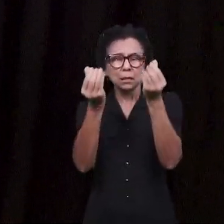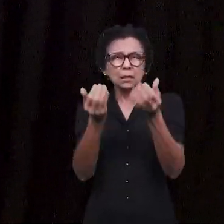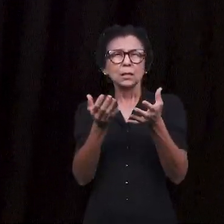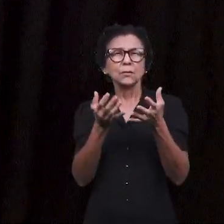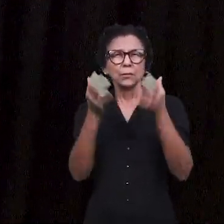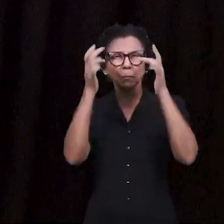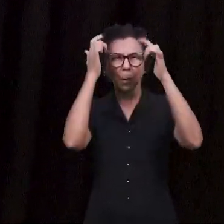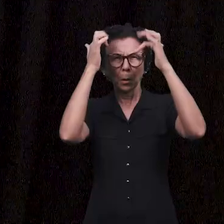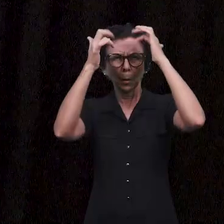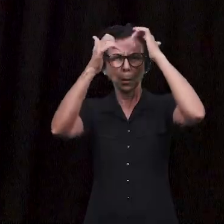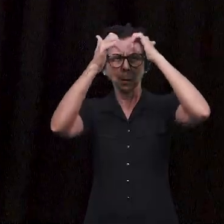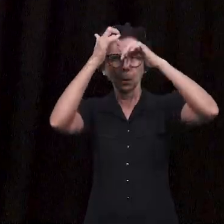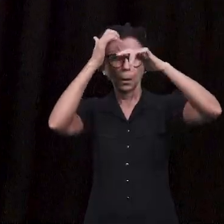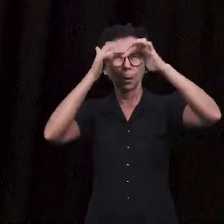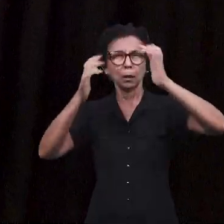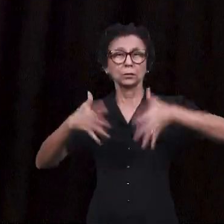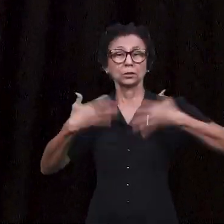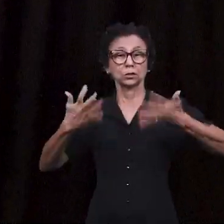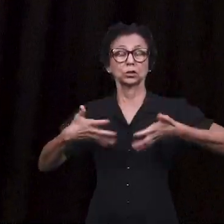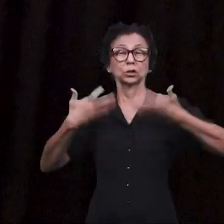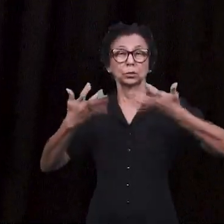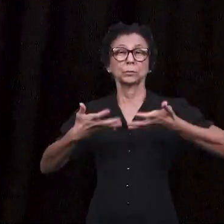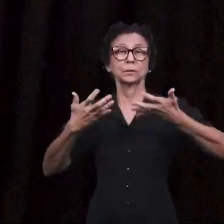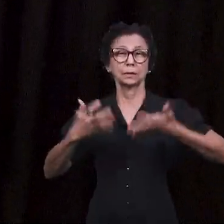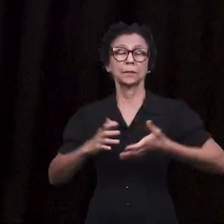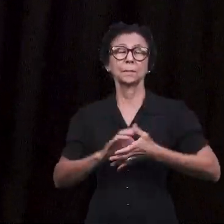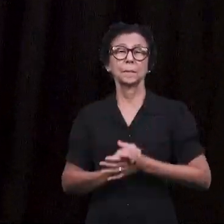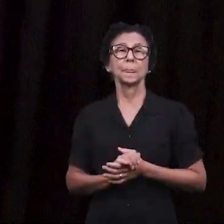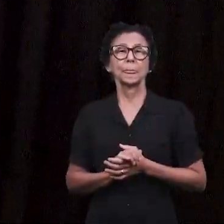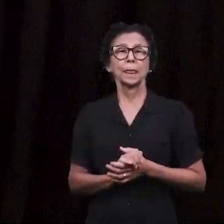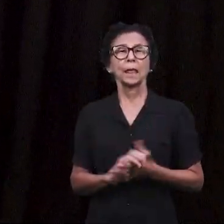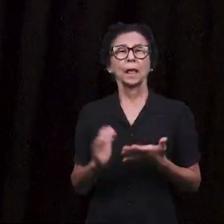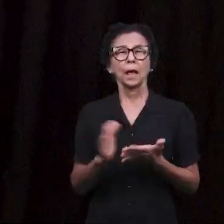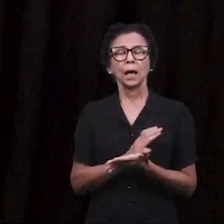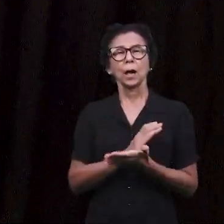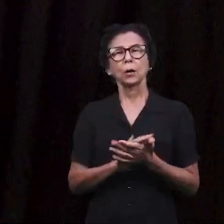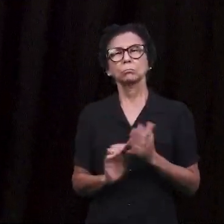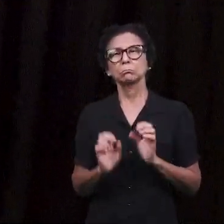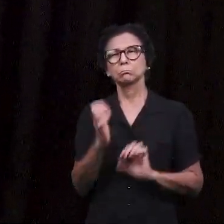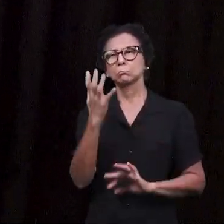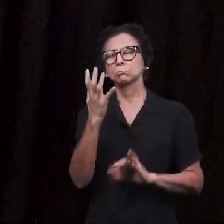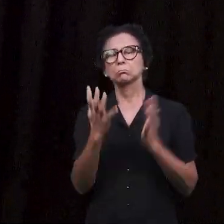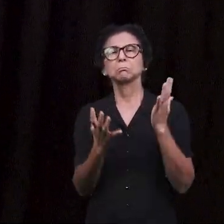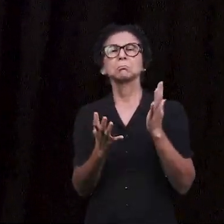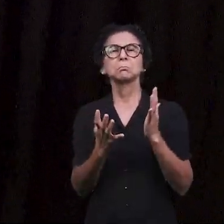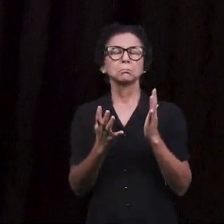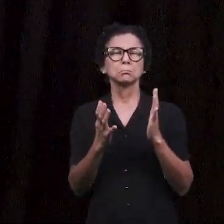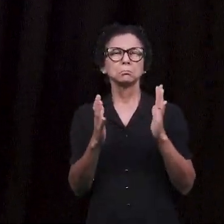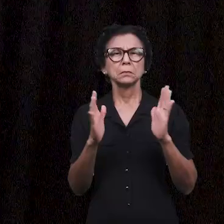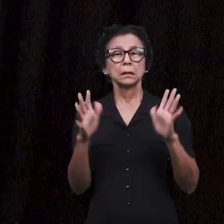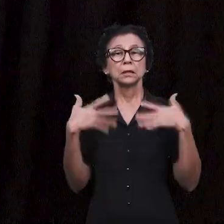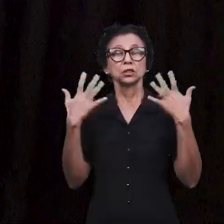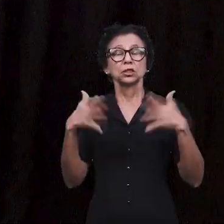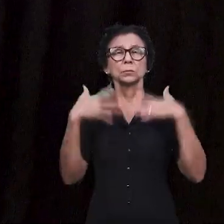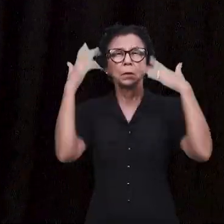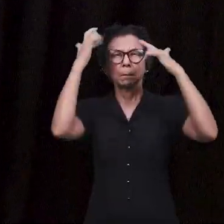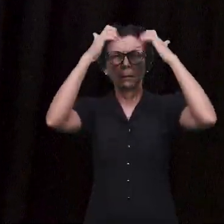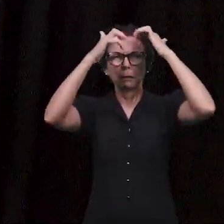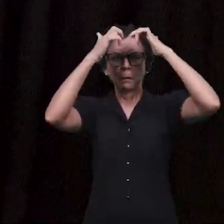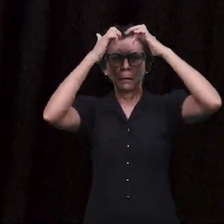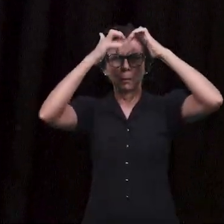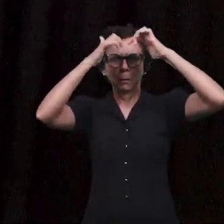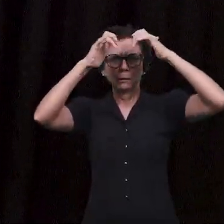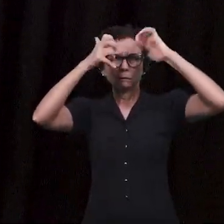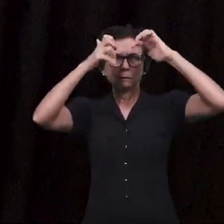alguns estímulos. Então, alguns fatores que vão estimular essas células cerebrais vão desencadear um